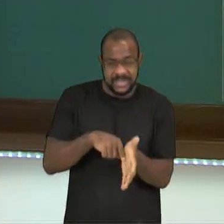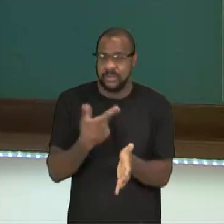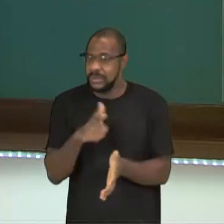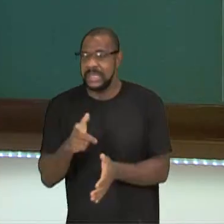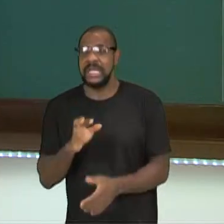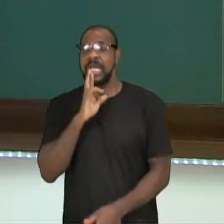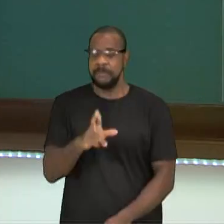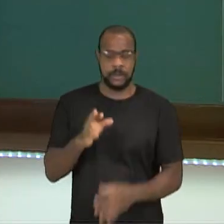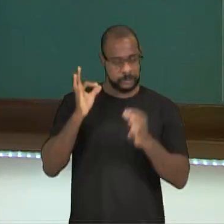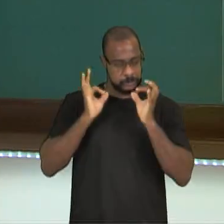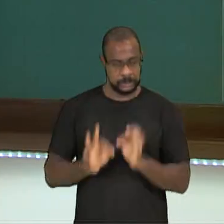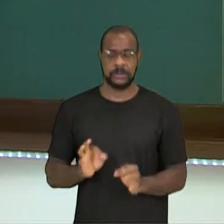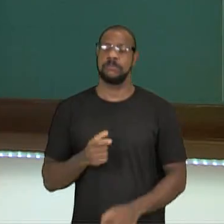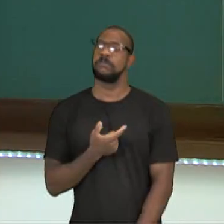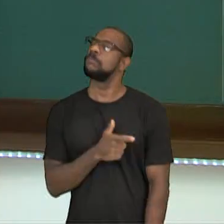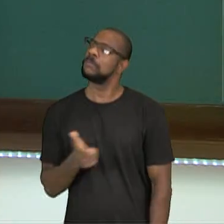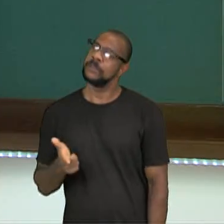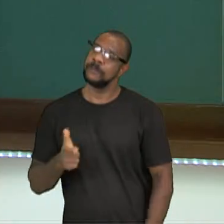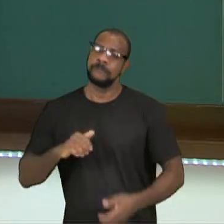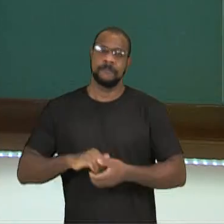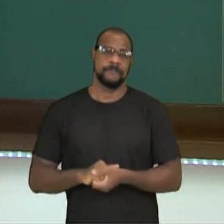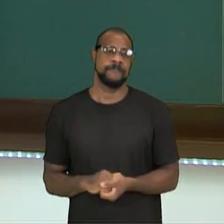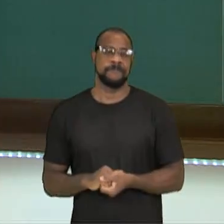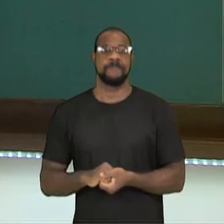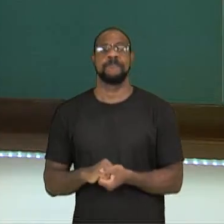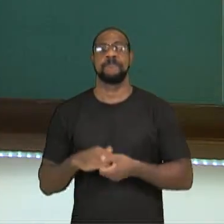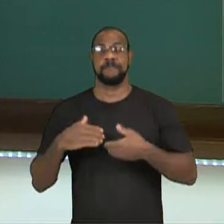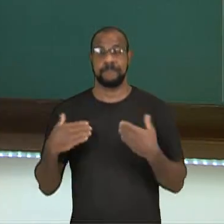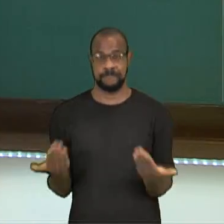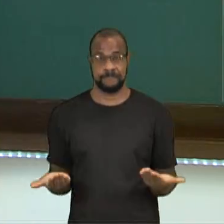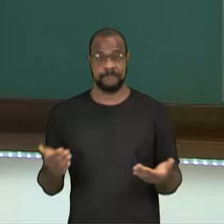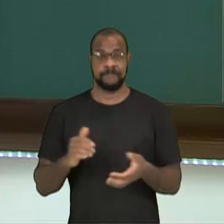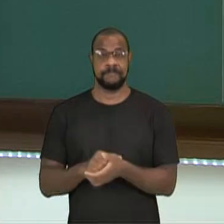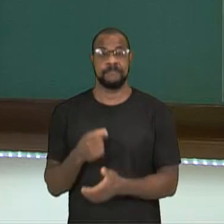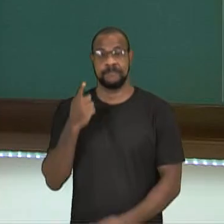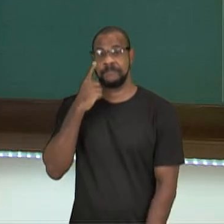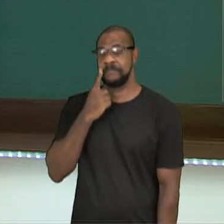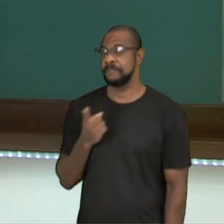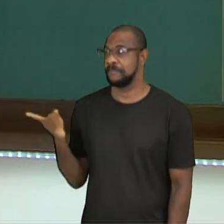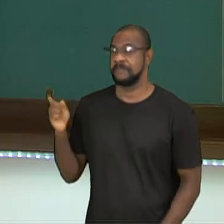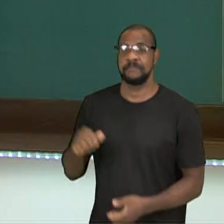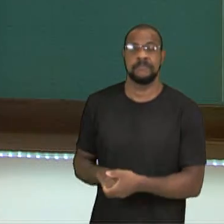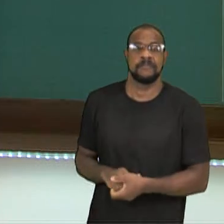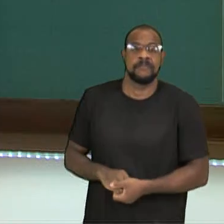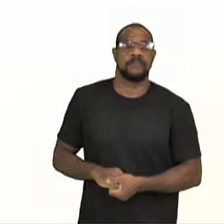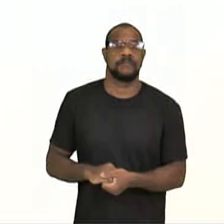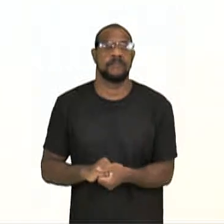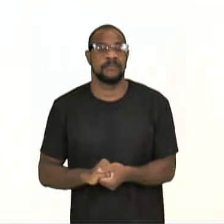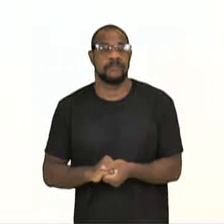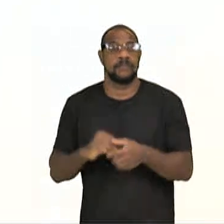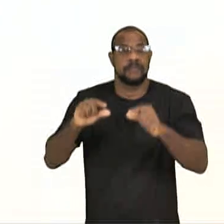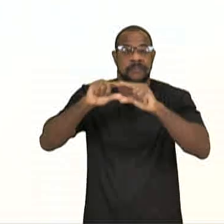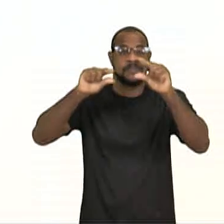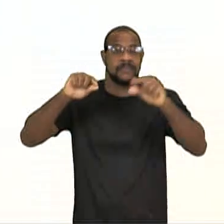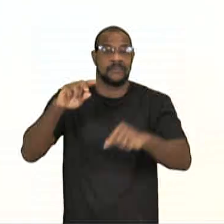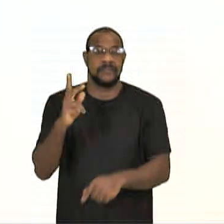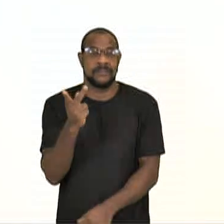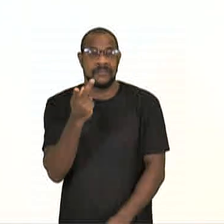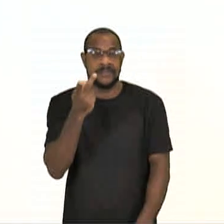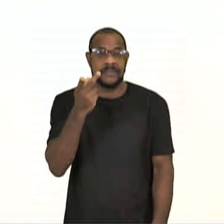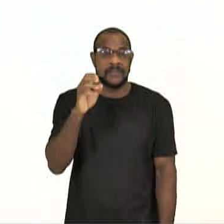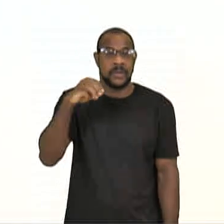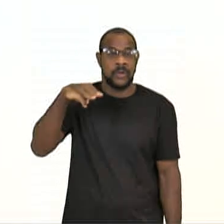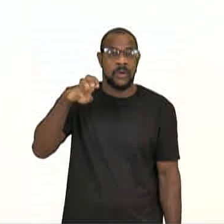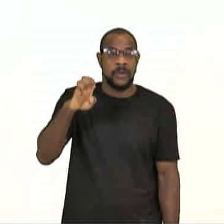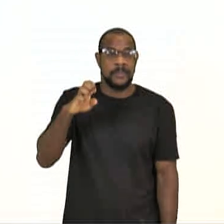as respostas, até por isso que é ciência, não é mesmo? Olha lá, o homem de Neandertal, é bem